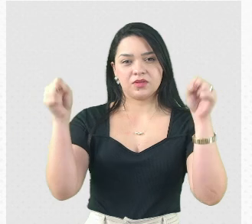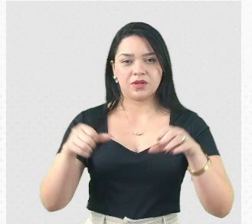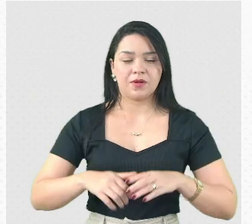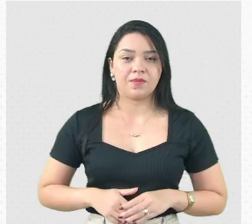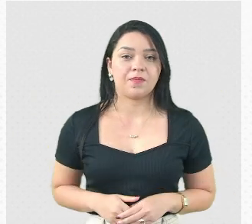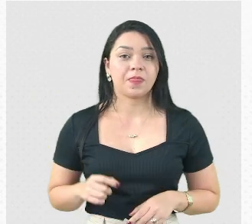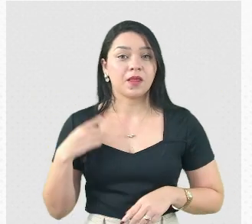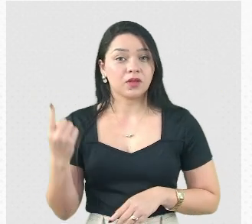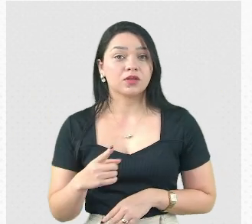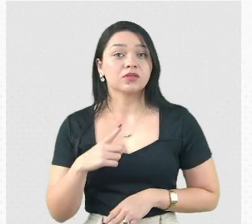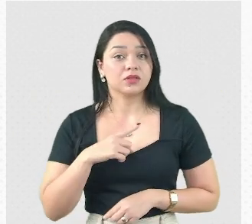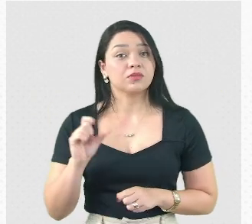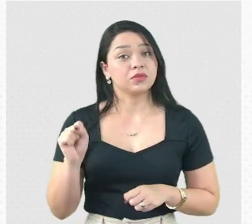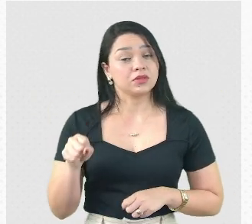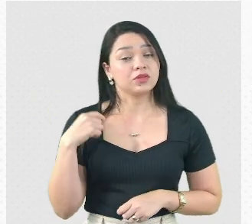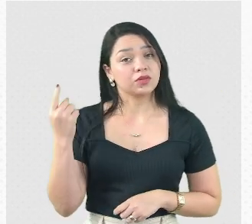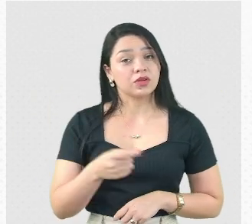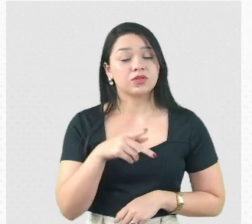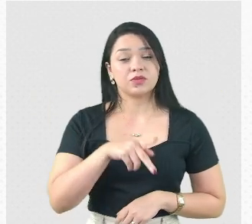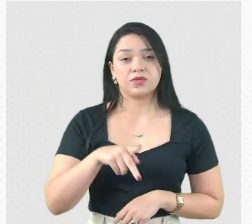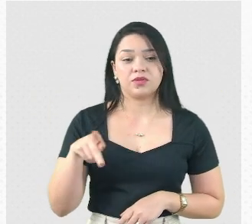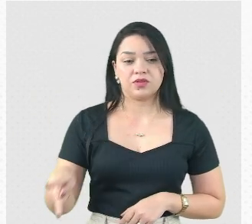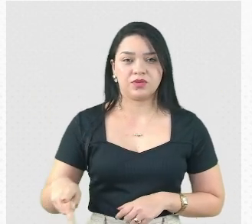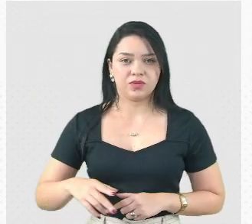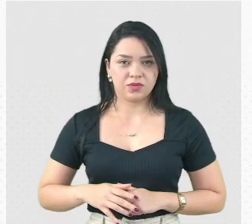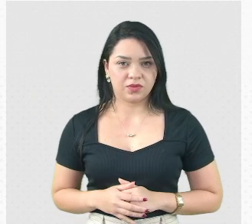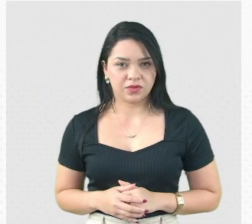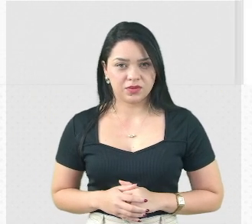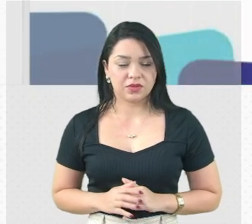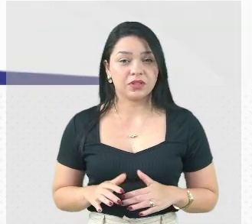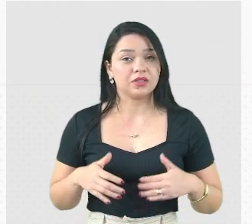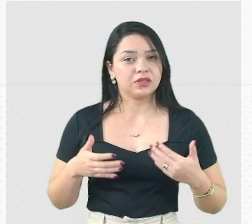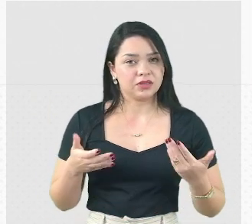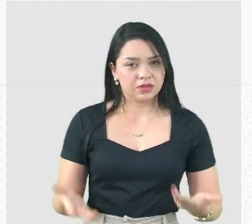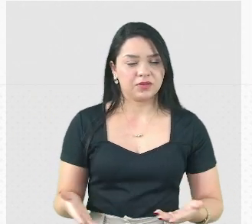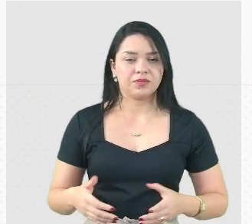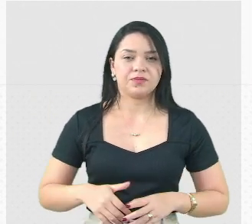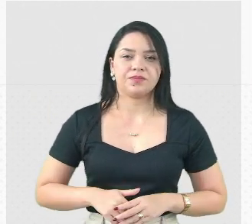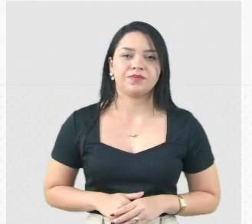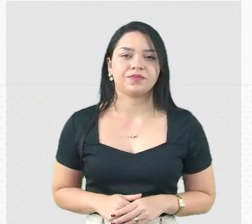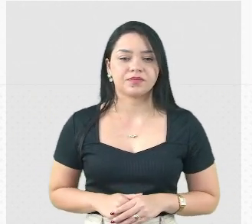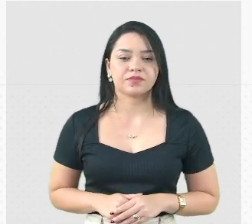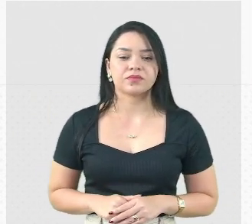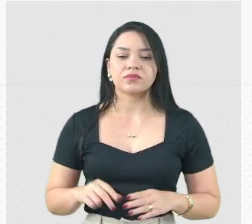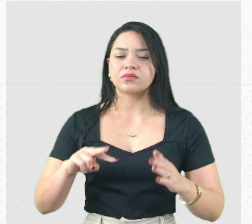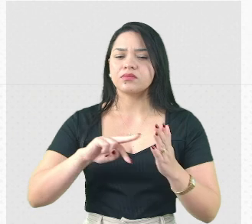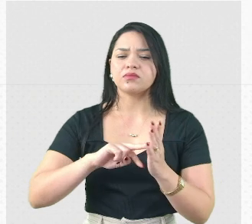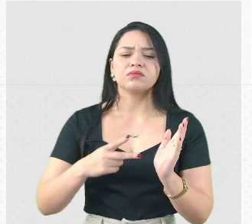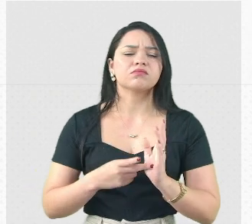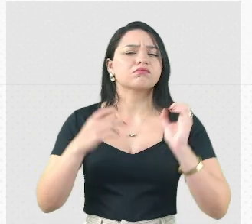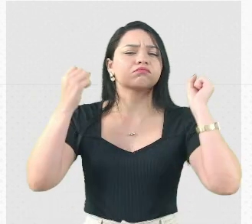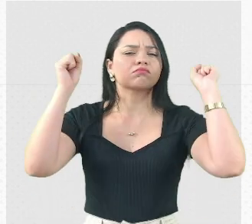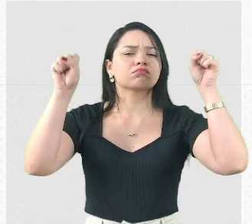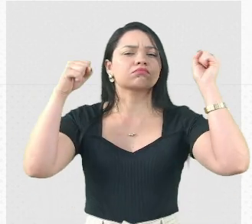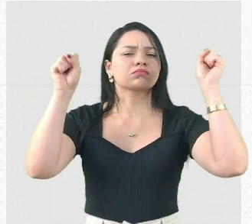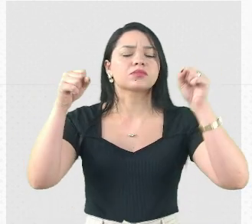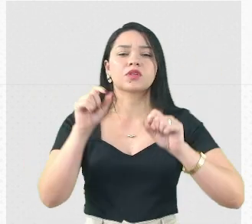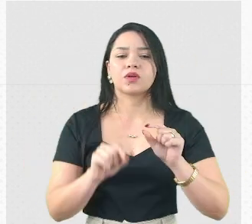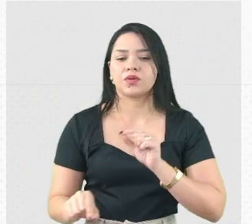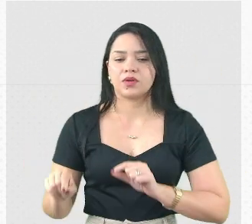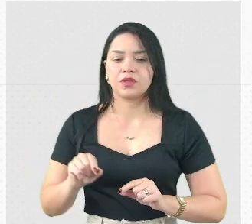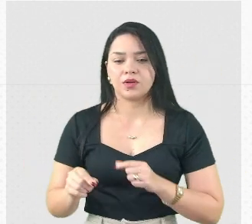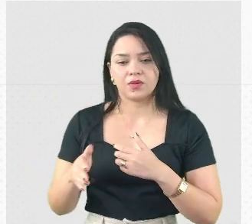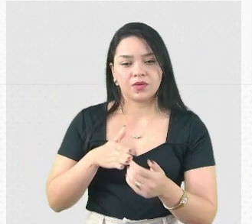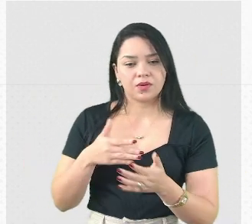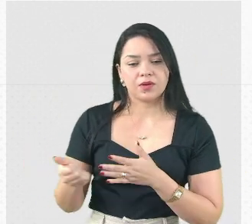Nós nos baseamos nisso, nós como os professores. Então, o que seria exercício físico?